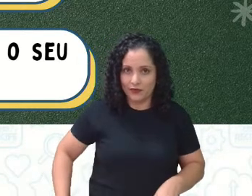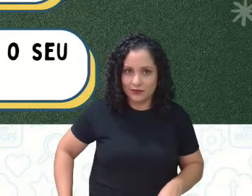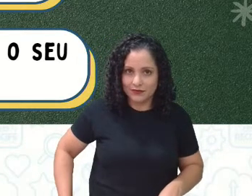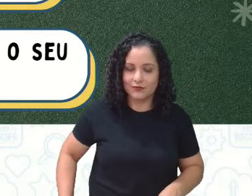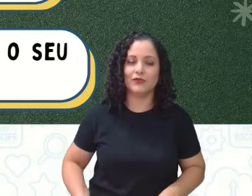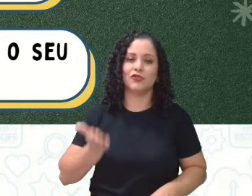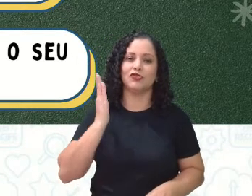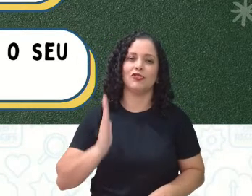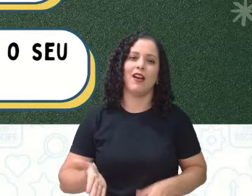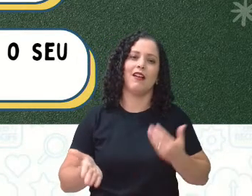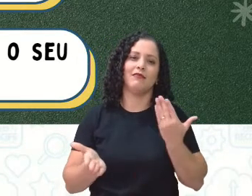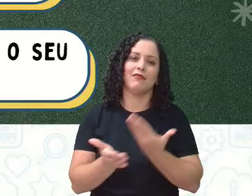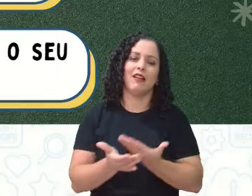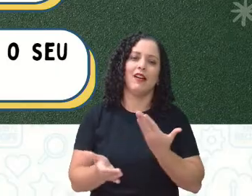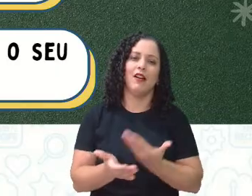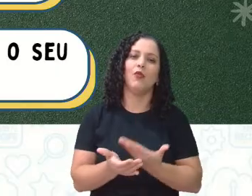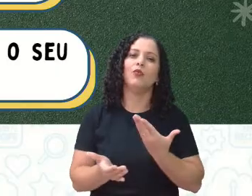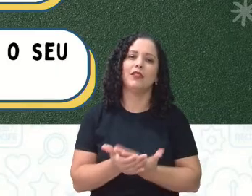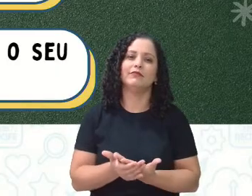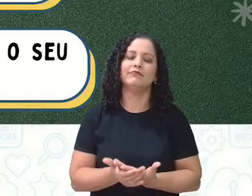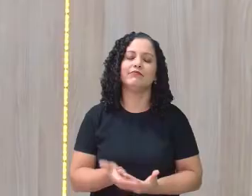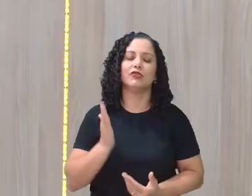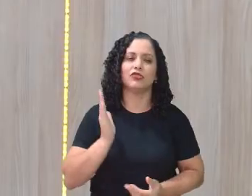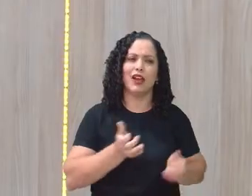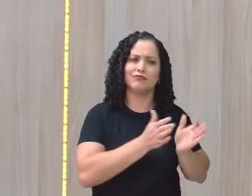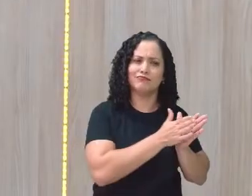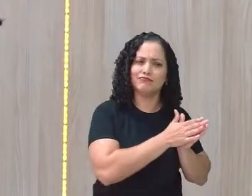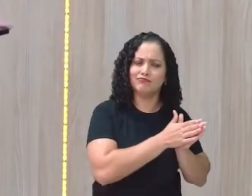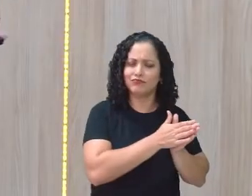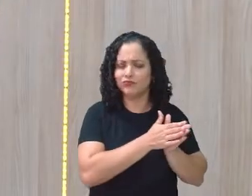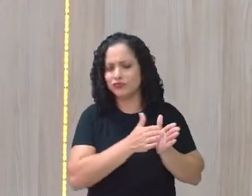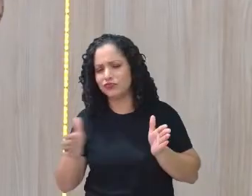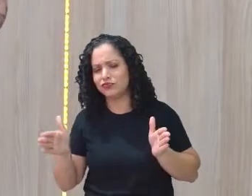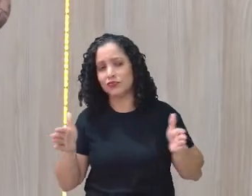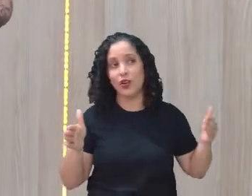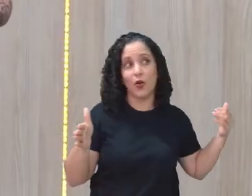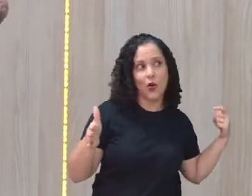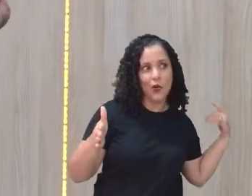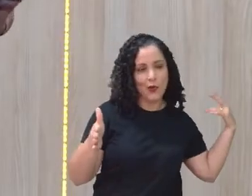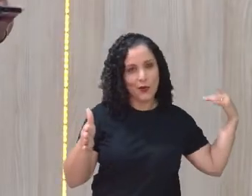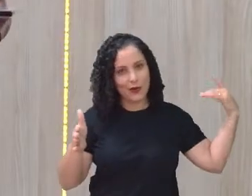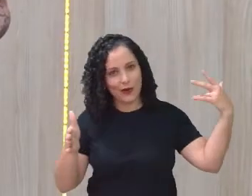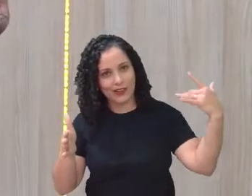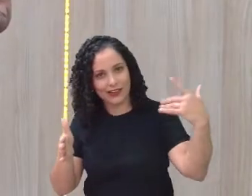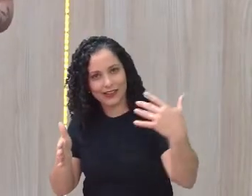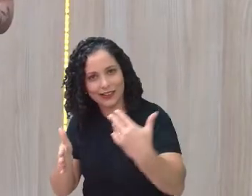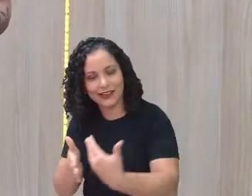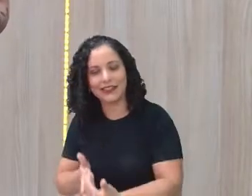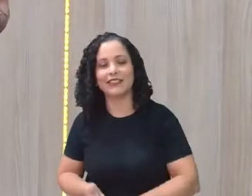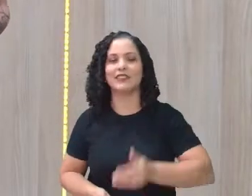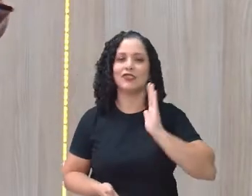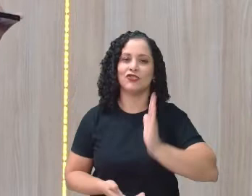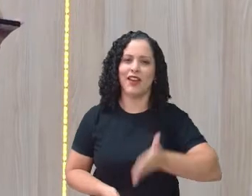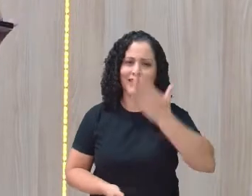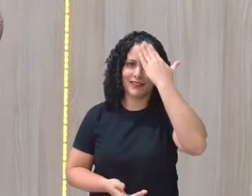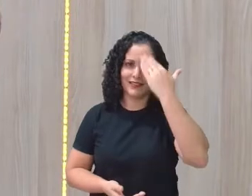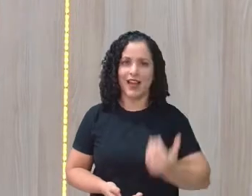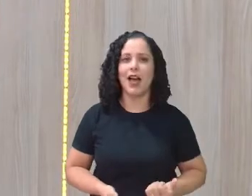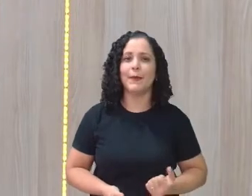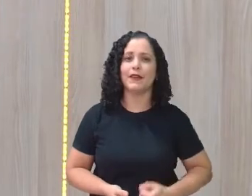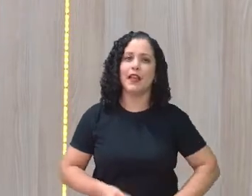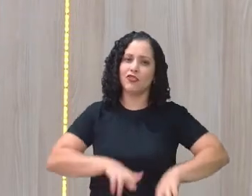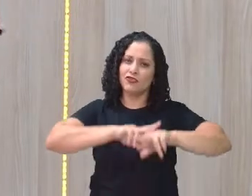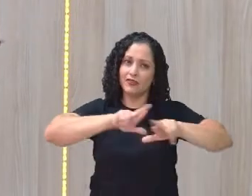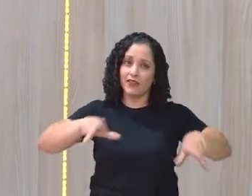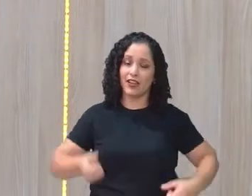sobre isso nas aulas de vocês, já estudam isso desde lá dos anos iniciais, né? Saber a divisão aí